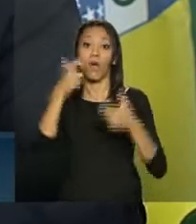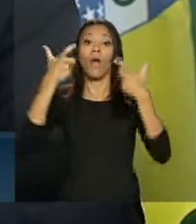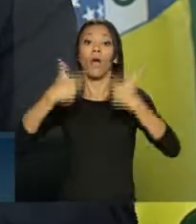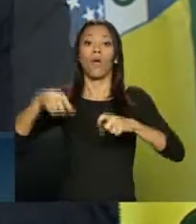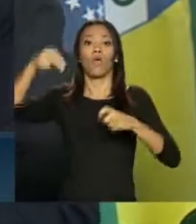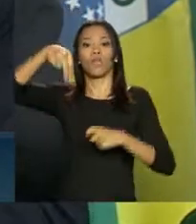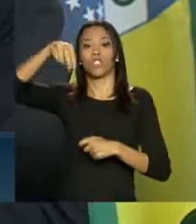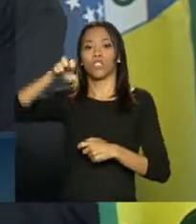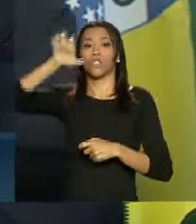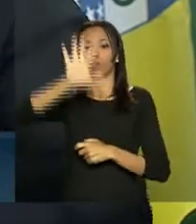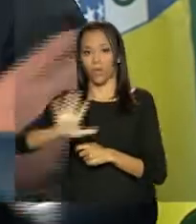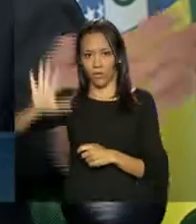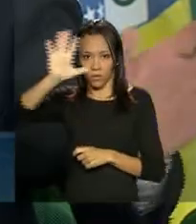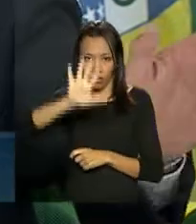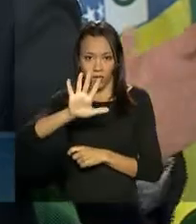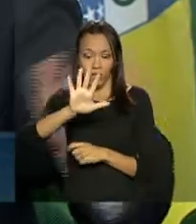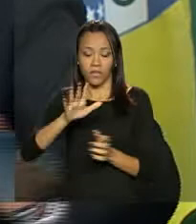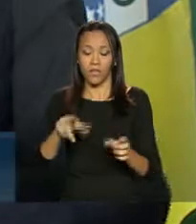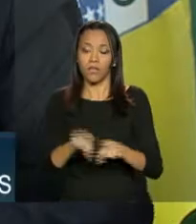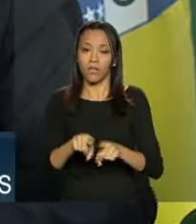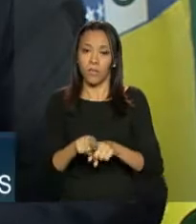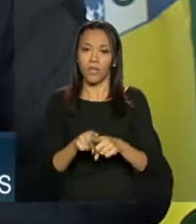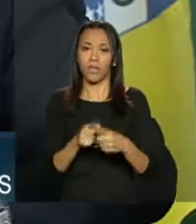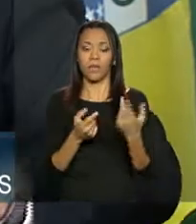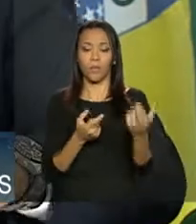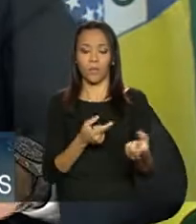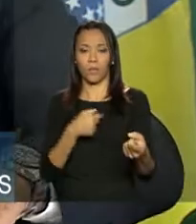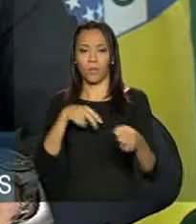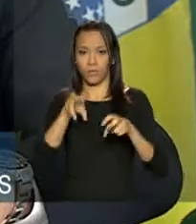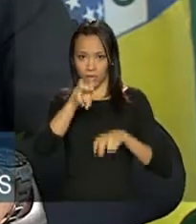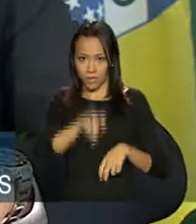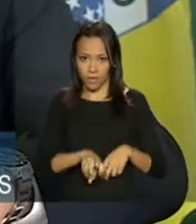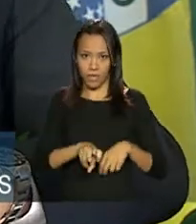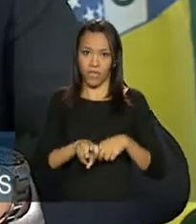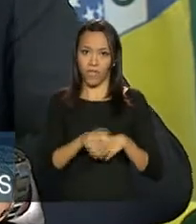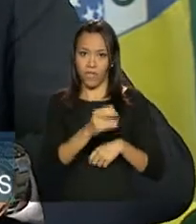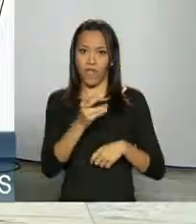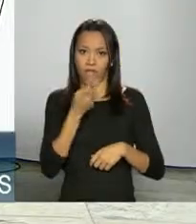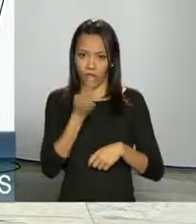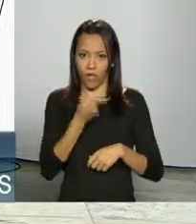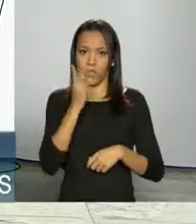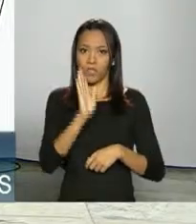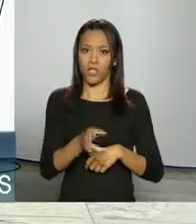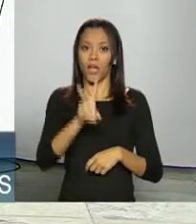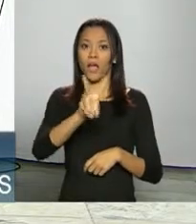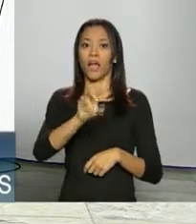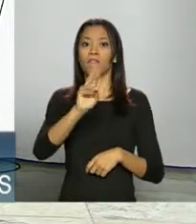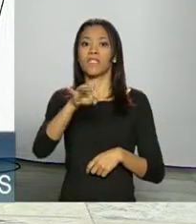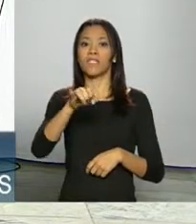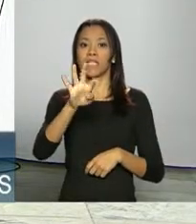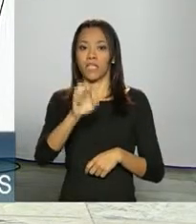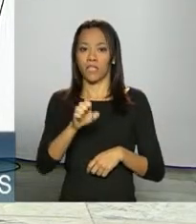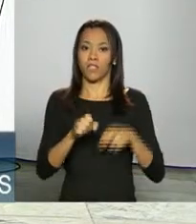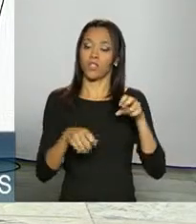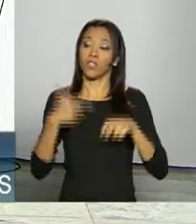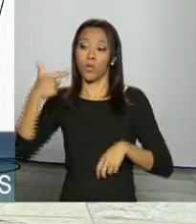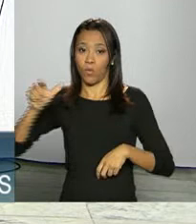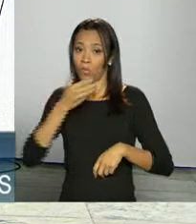conforme o professor Nobre aqui o presidente O Vicente falou vamos falar